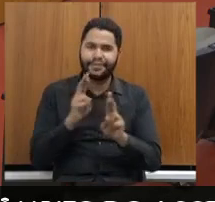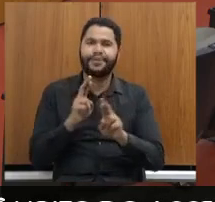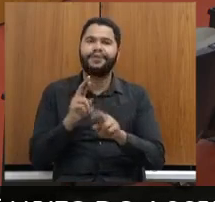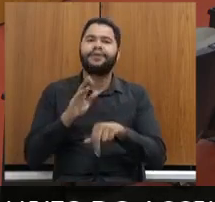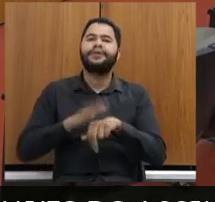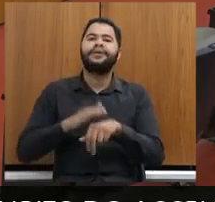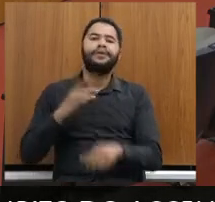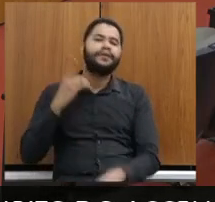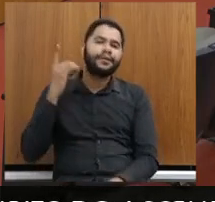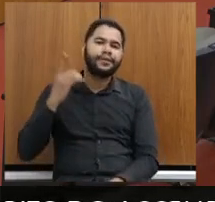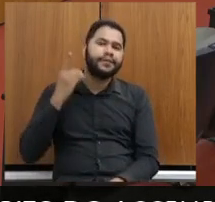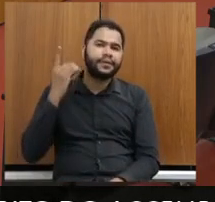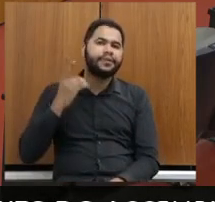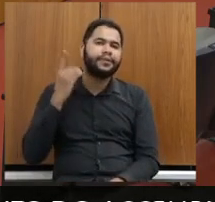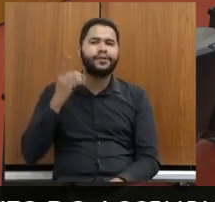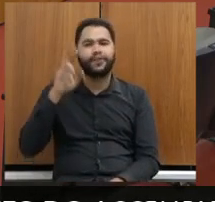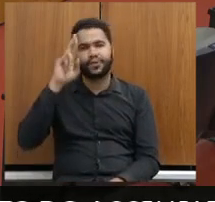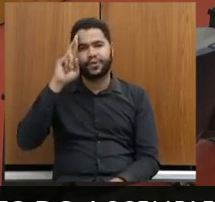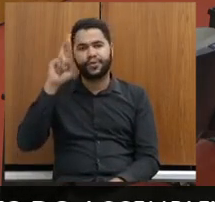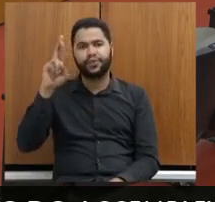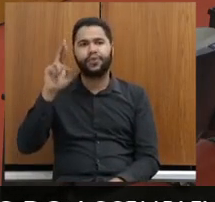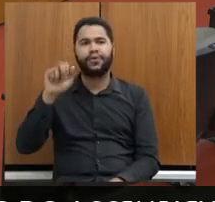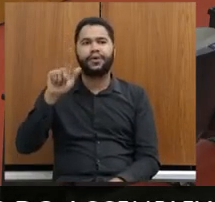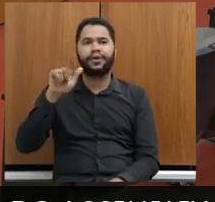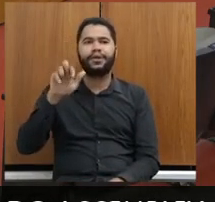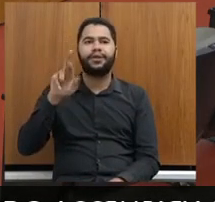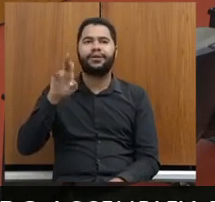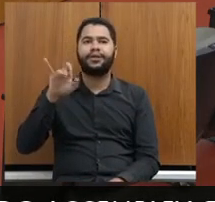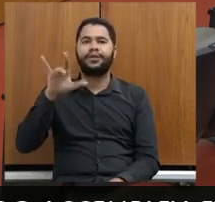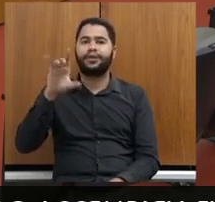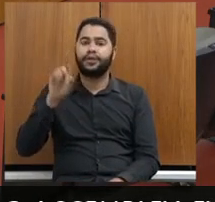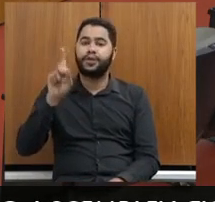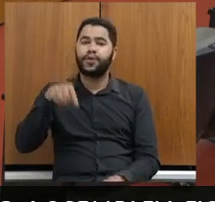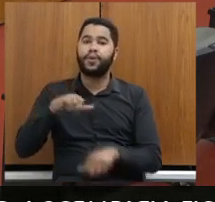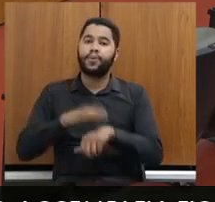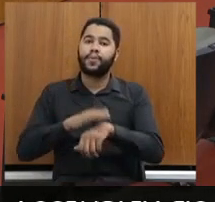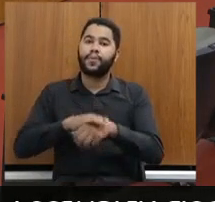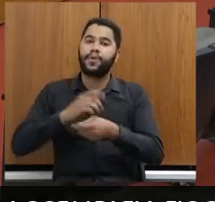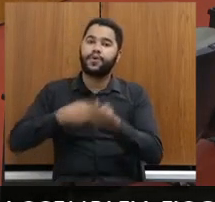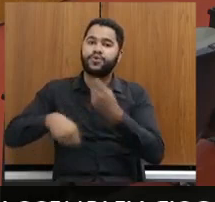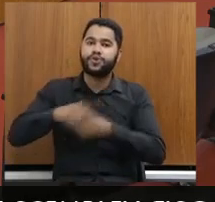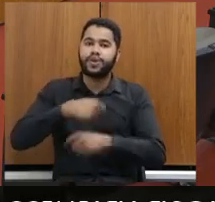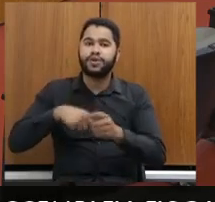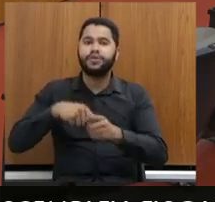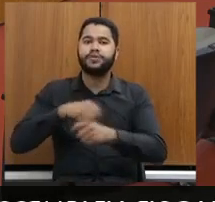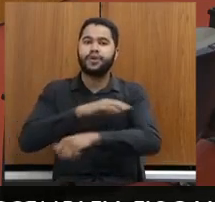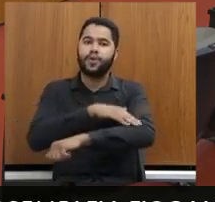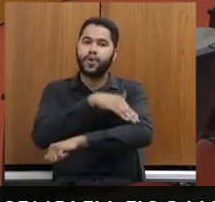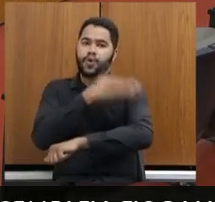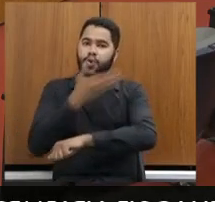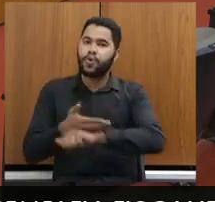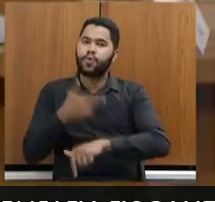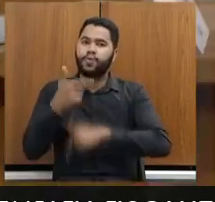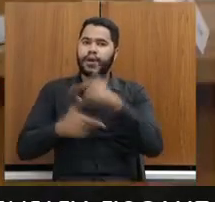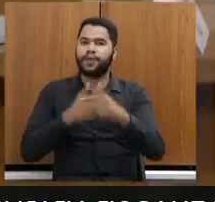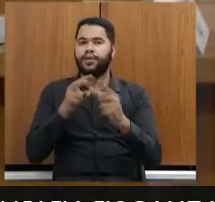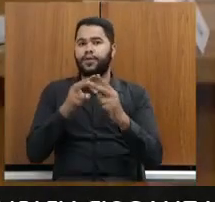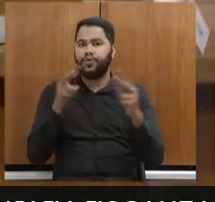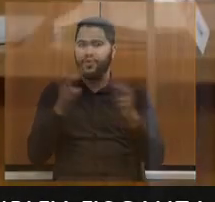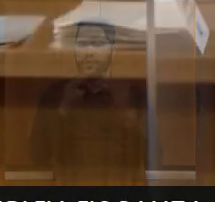deputado Dr grilo é relação à gestão do plantão digital